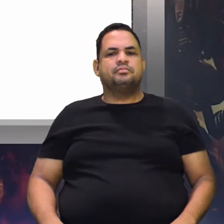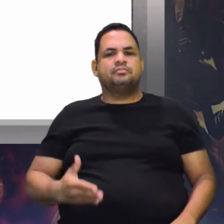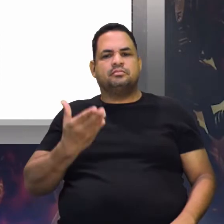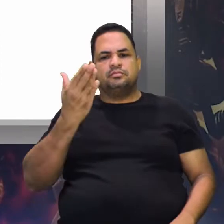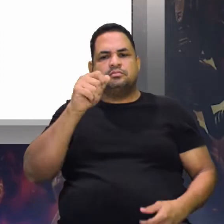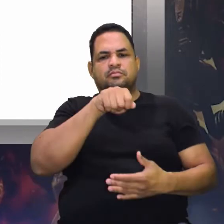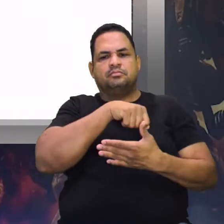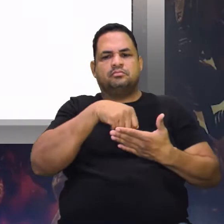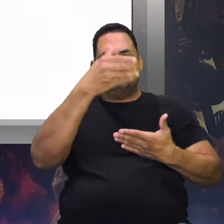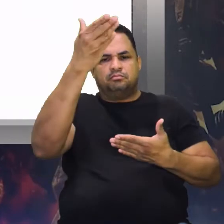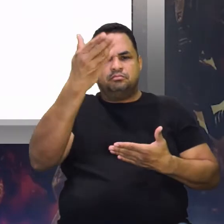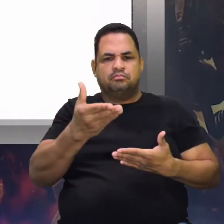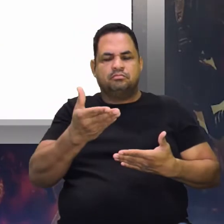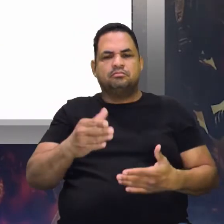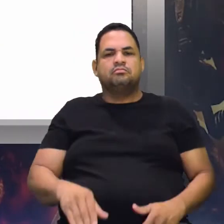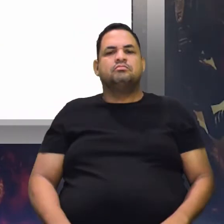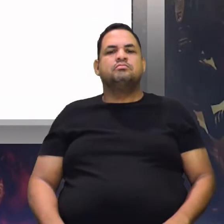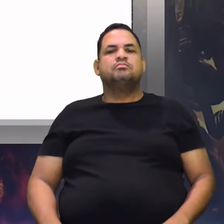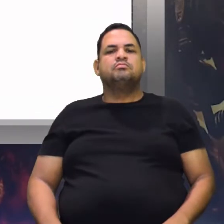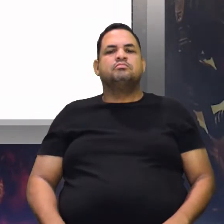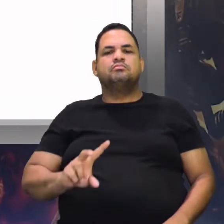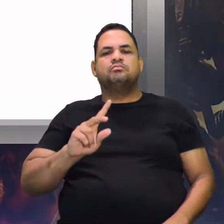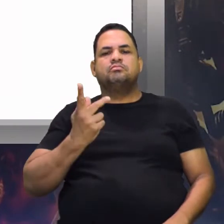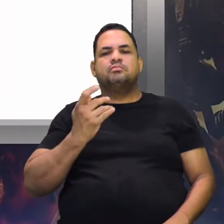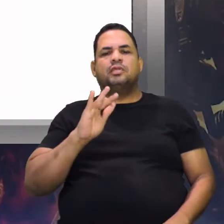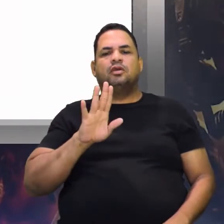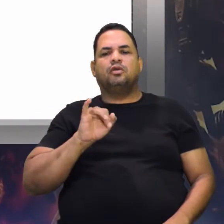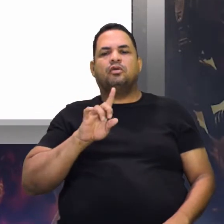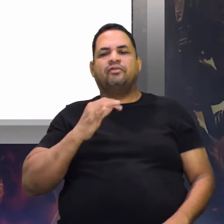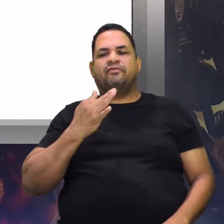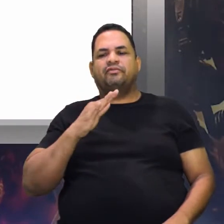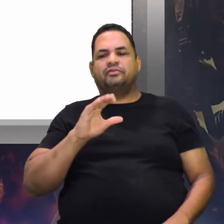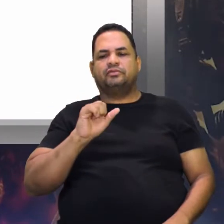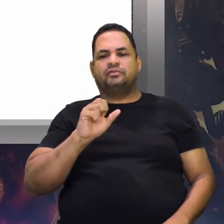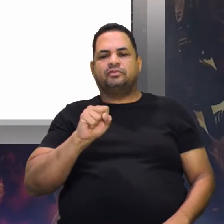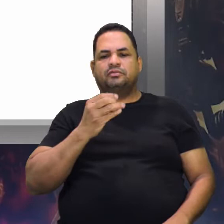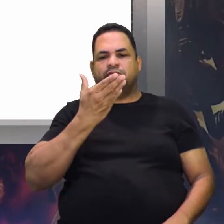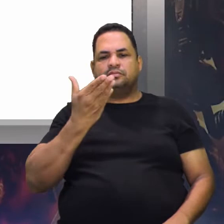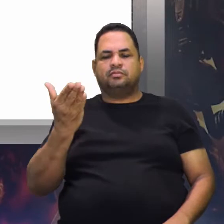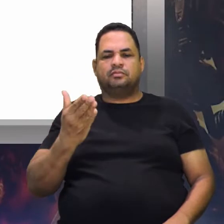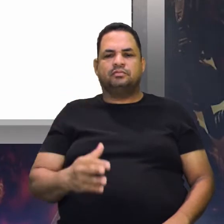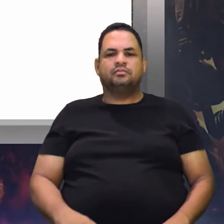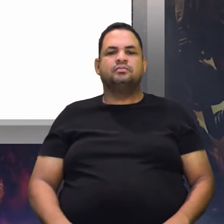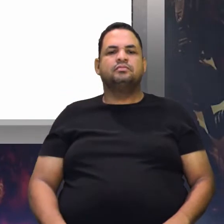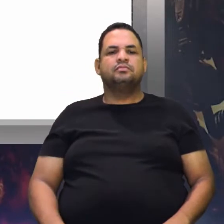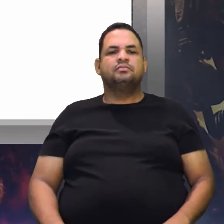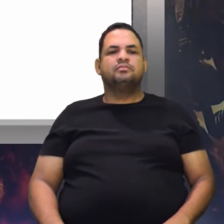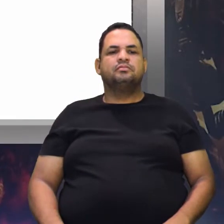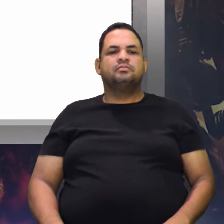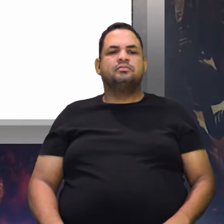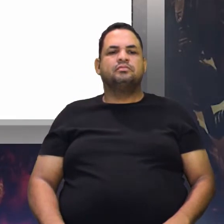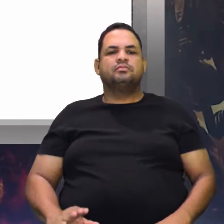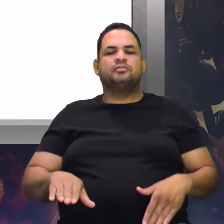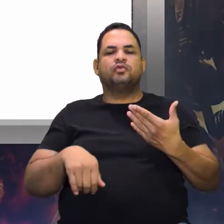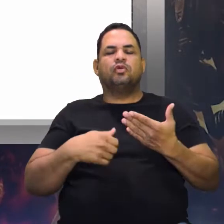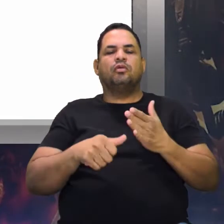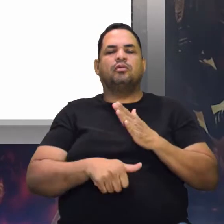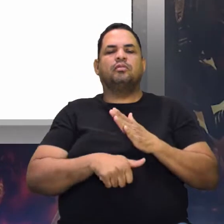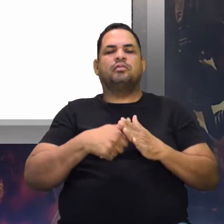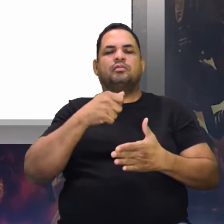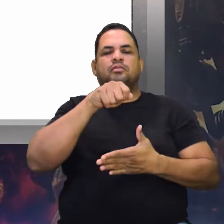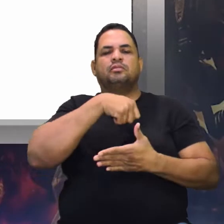aqui, nos hieróglifos. Hieróglifo. Qual foi a primeira escrita que